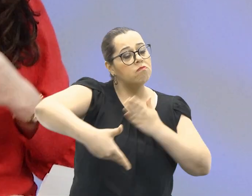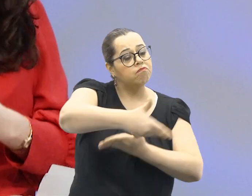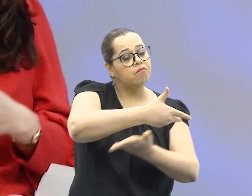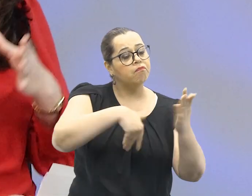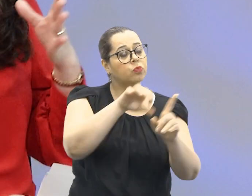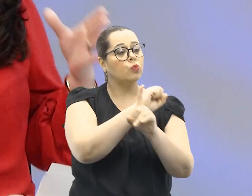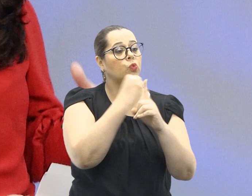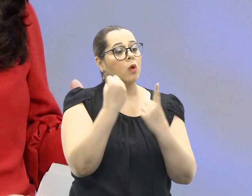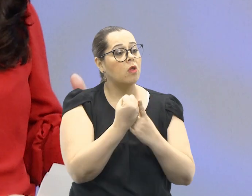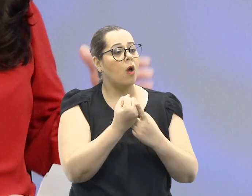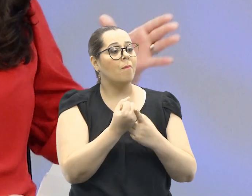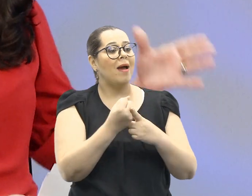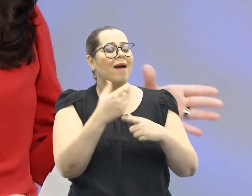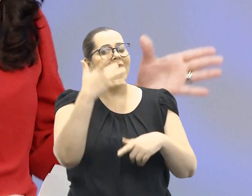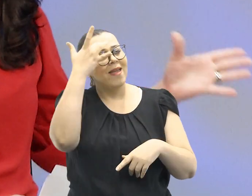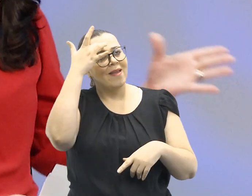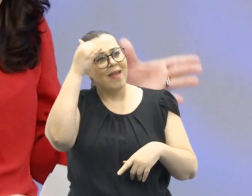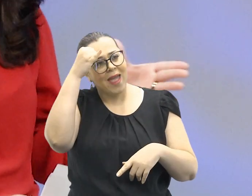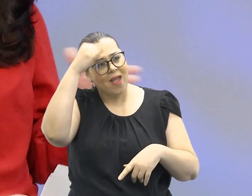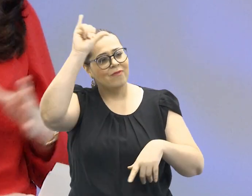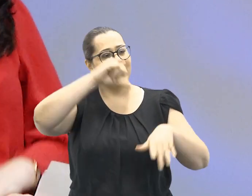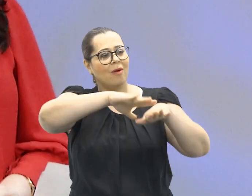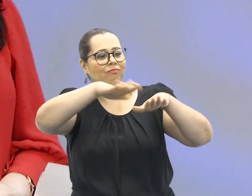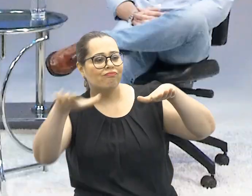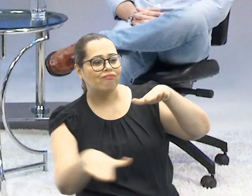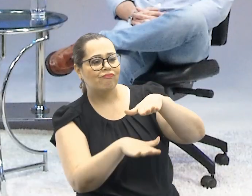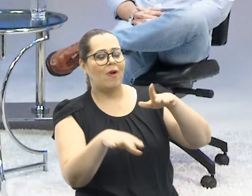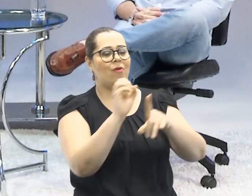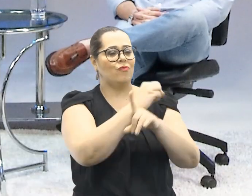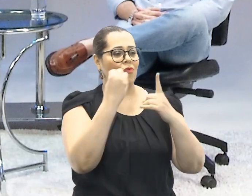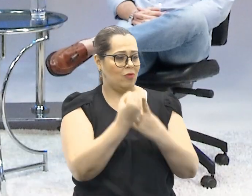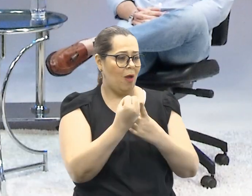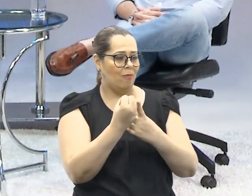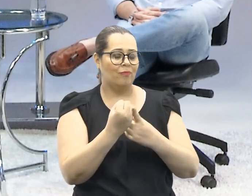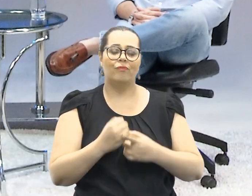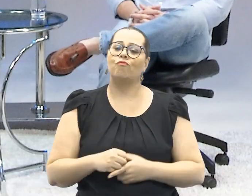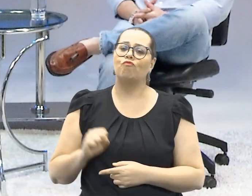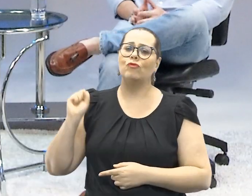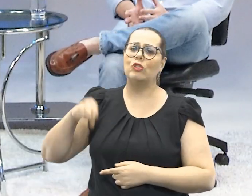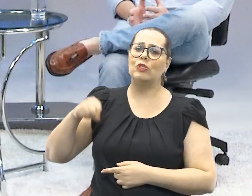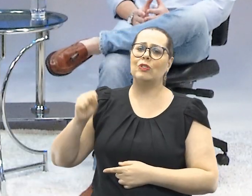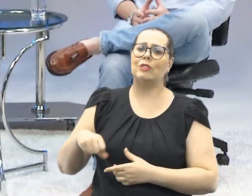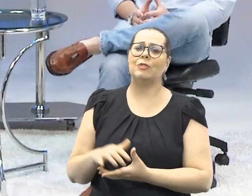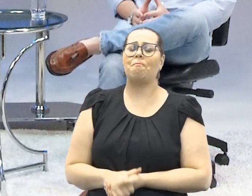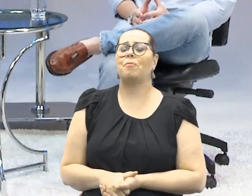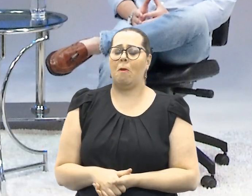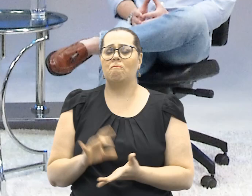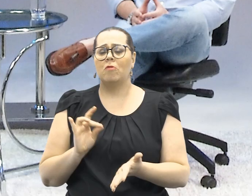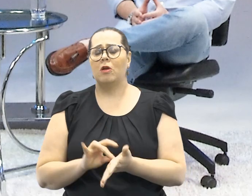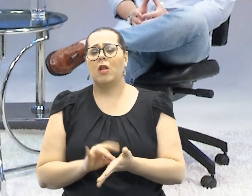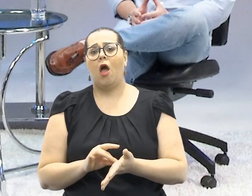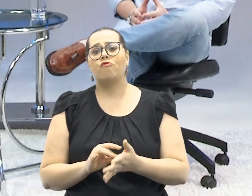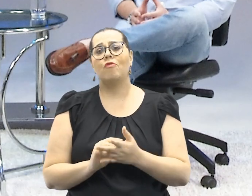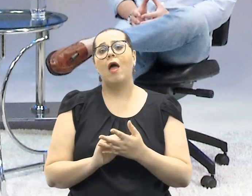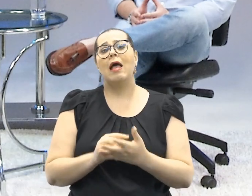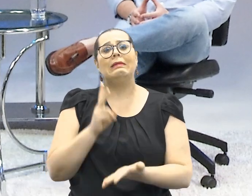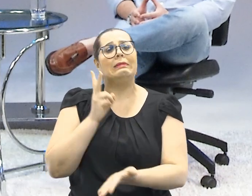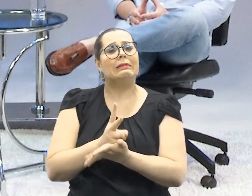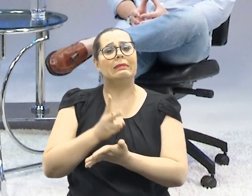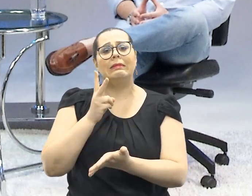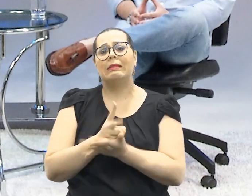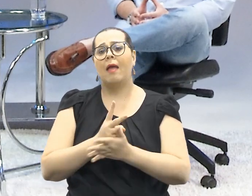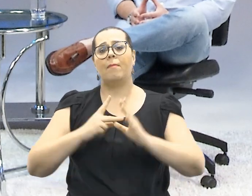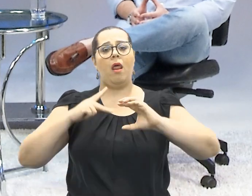de acabar com essa desigualdade social que tem na nossa sociedade? Com certeza. Como a gente disse no início, cada vez mais a